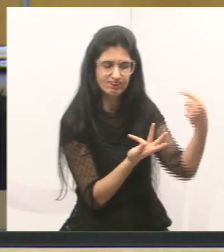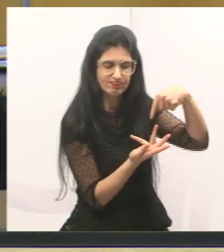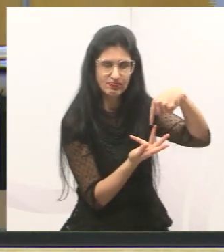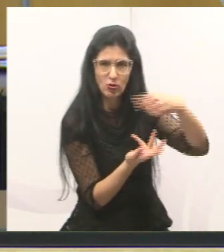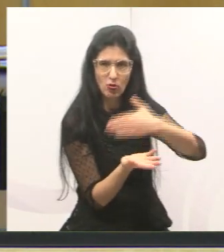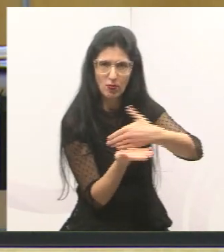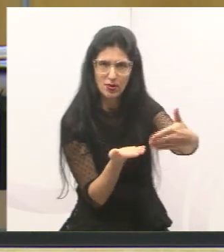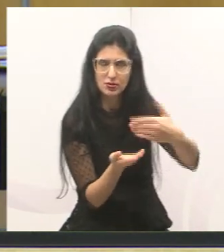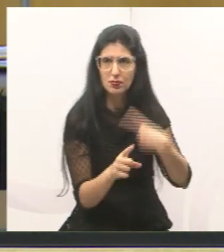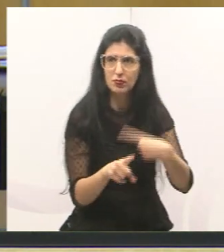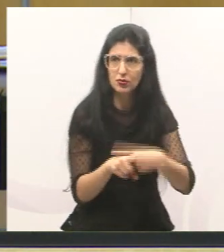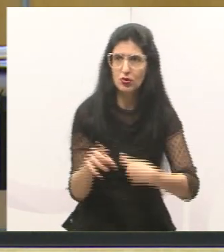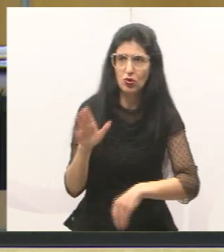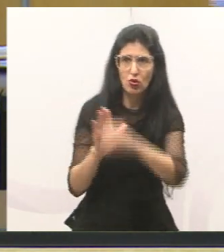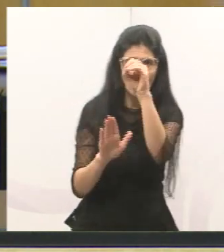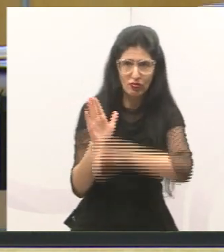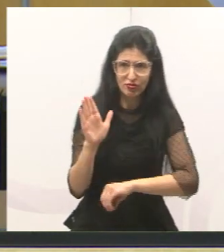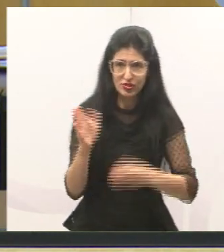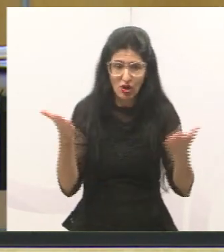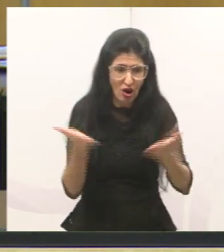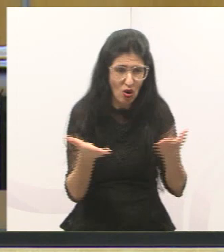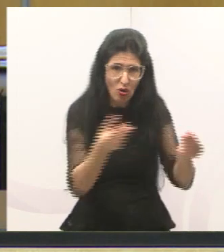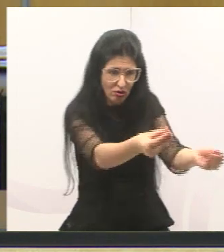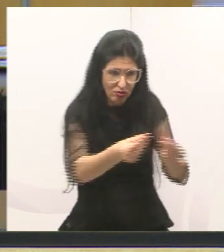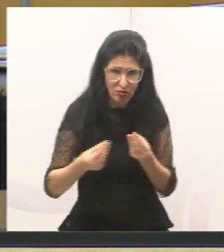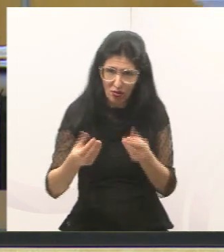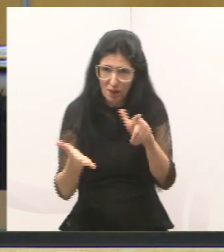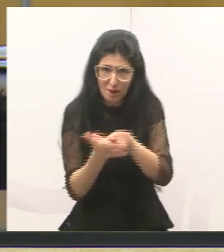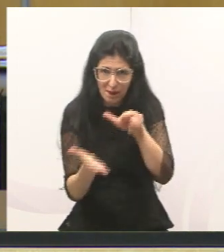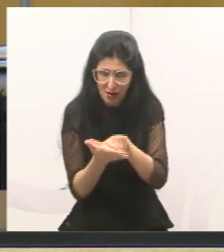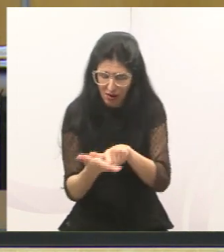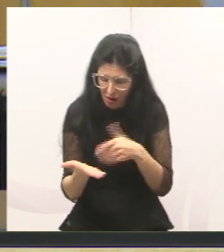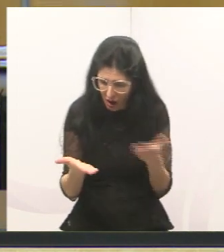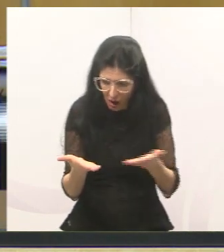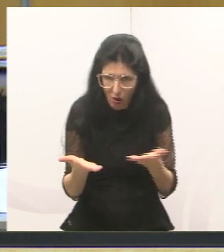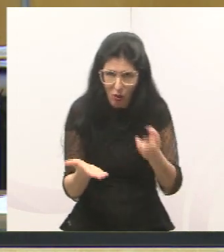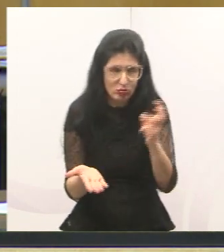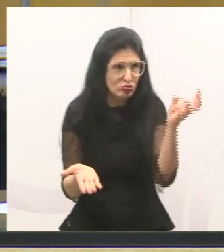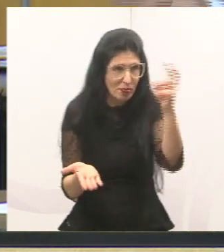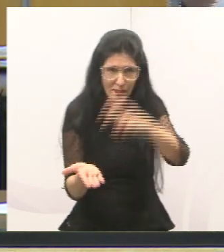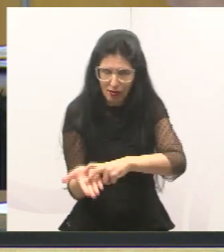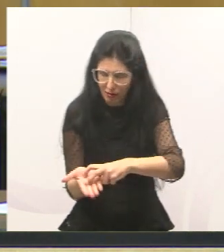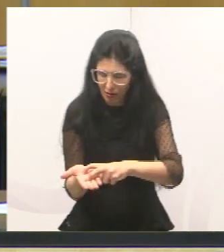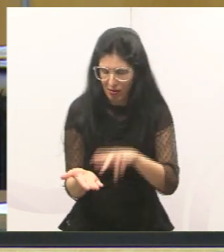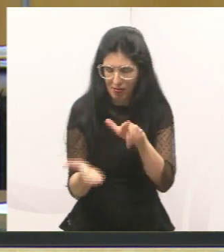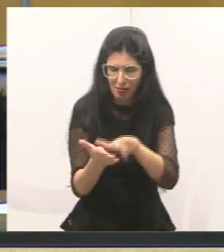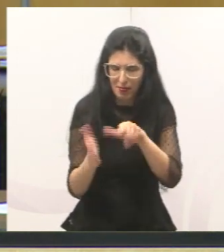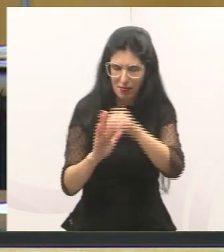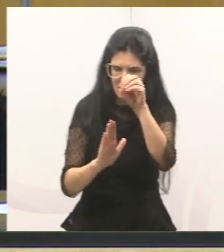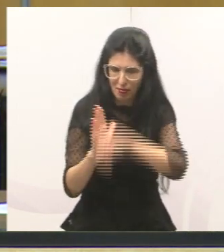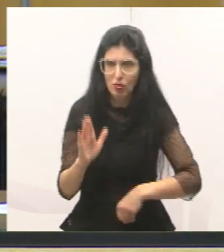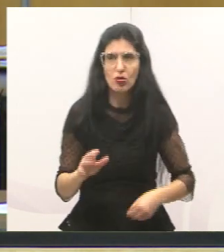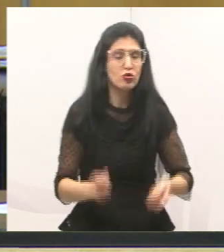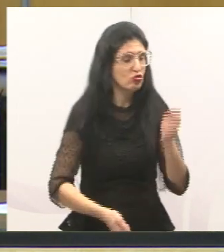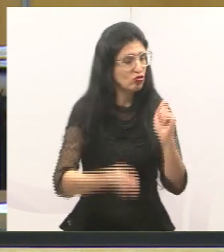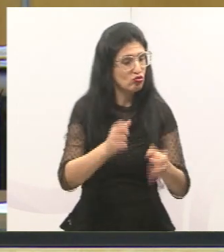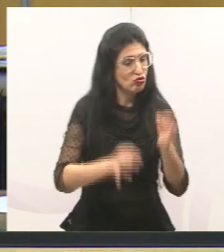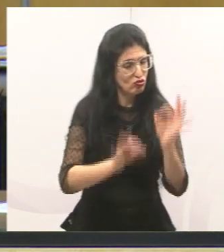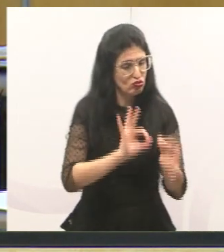esse ofício chegou bem em cima da hora, na data de hoje, ainda agora pela manhã, e o nosso jurídico está preparando